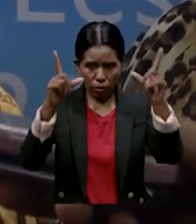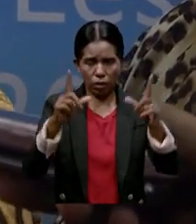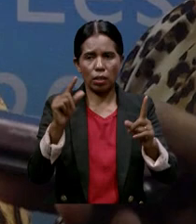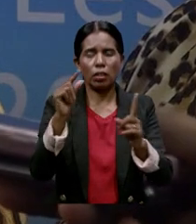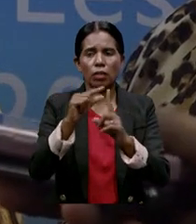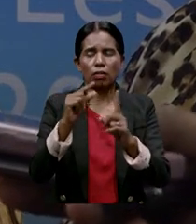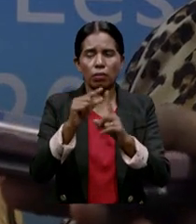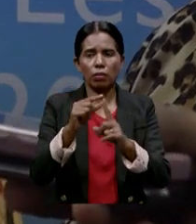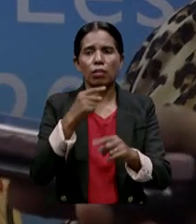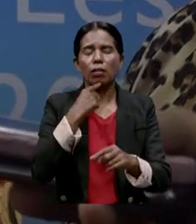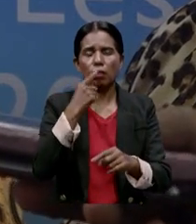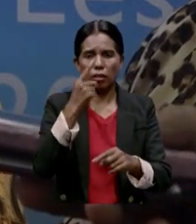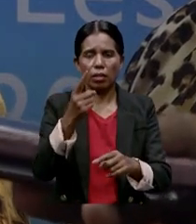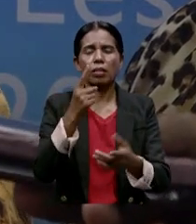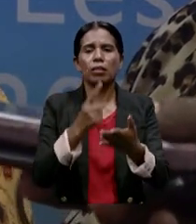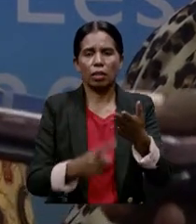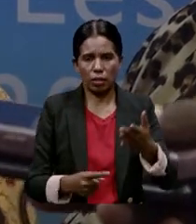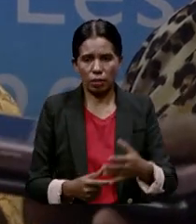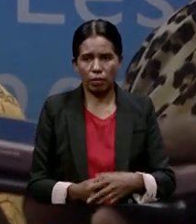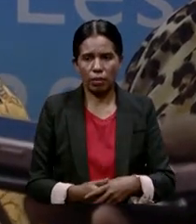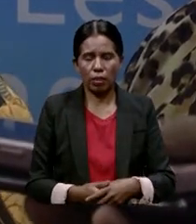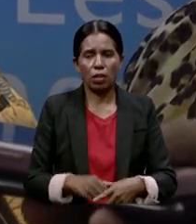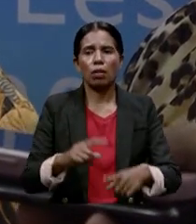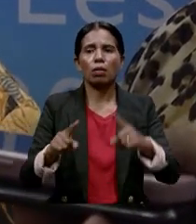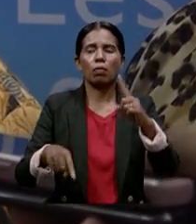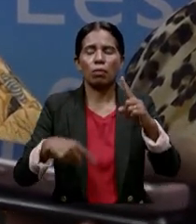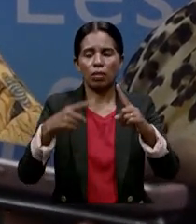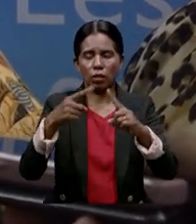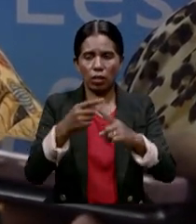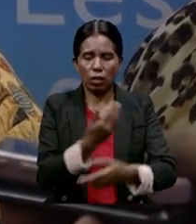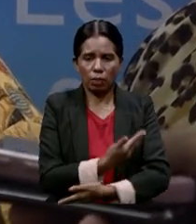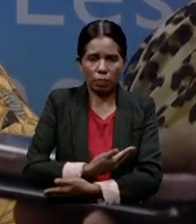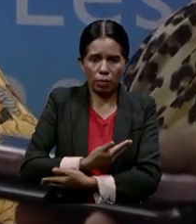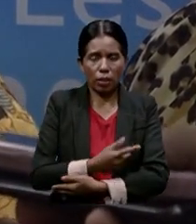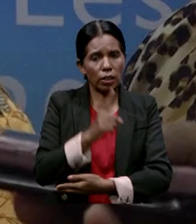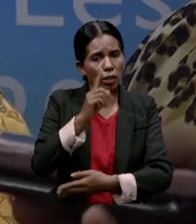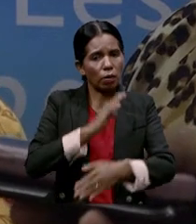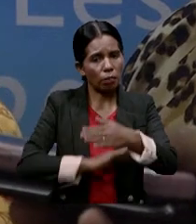fua inglês até te saída. Quanjira, coça coanceira, mores.